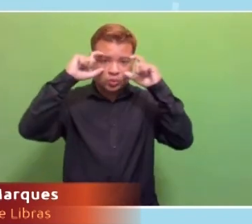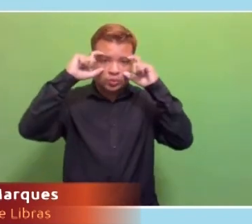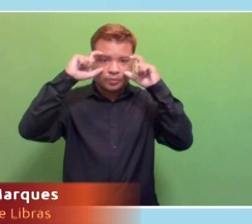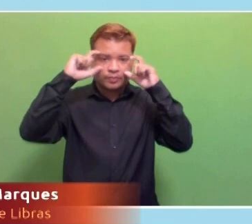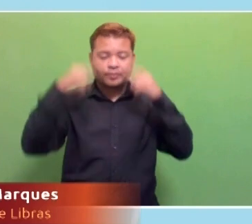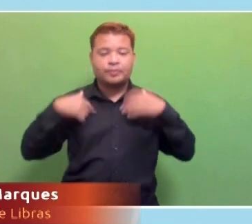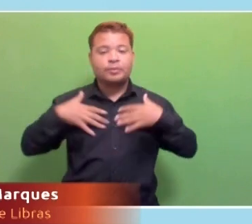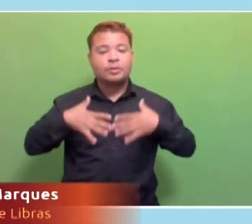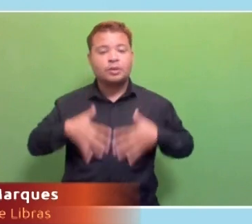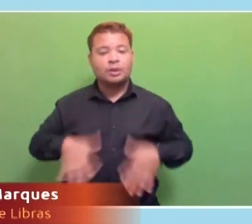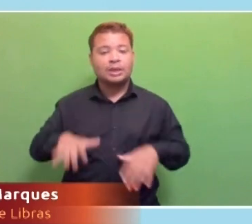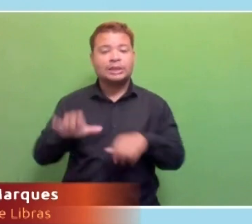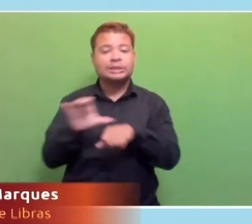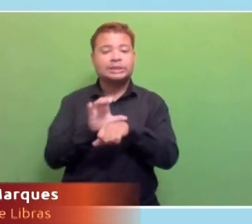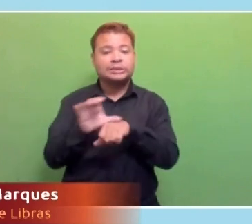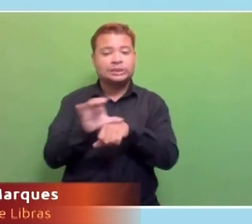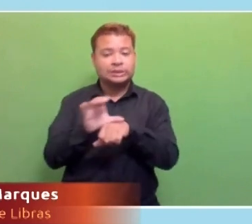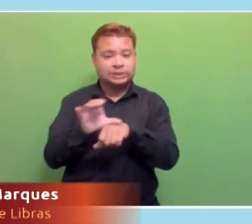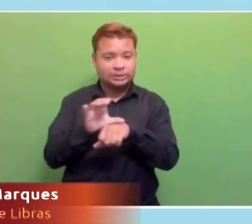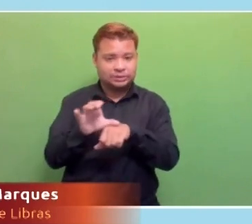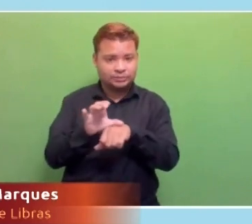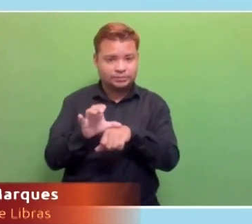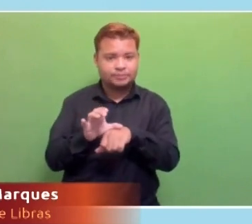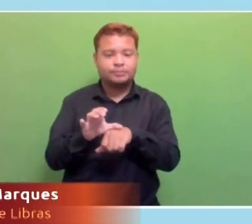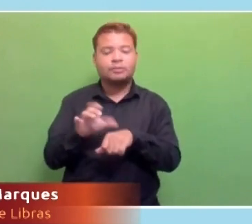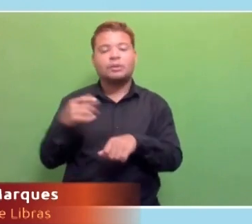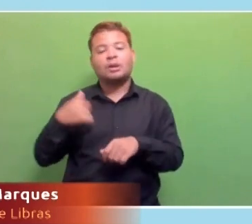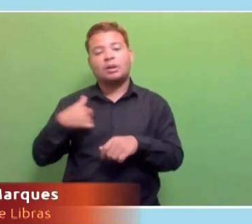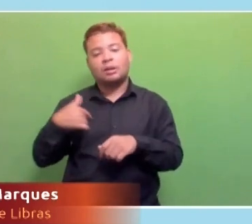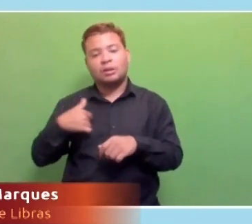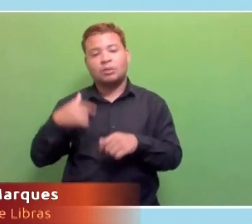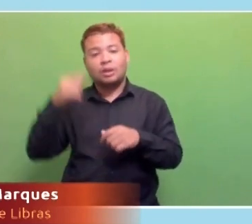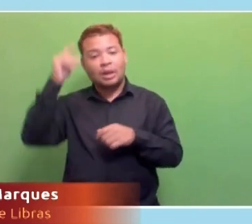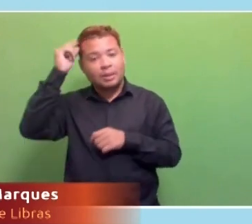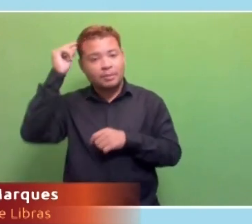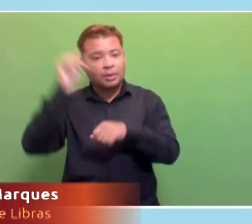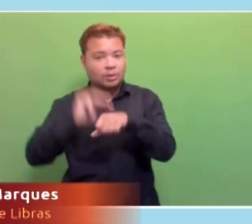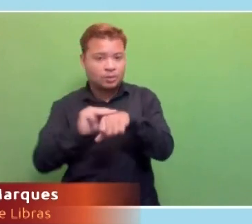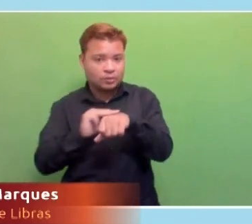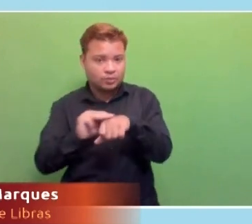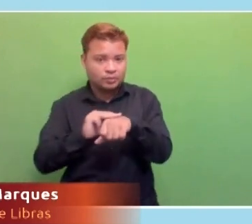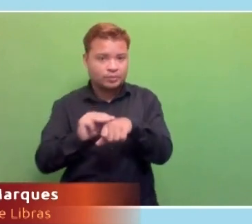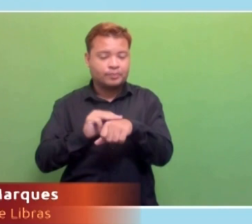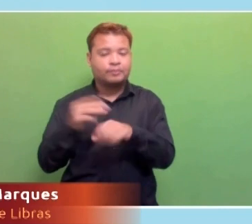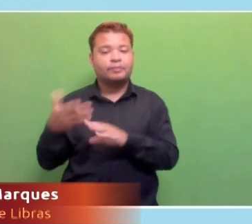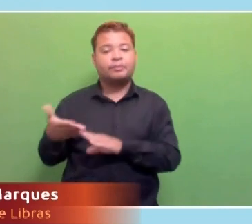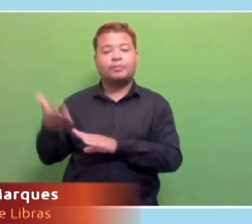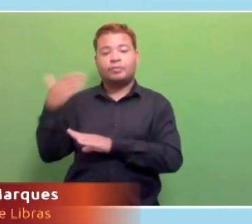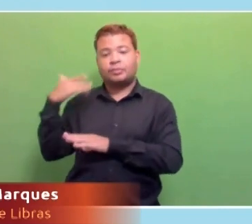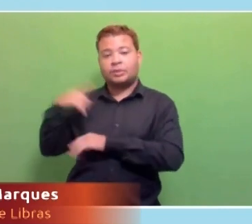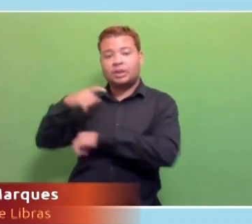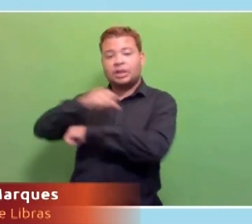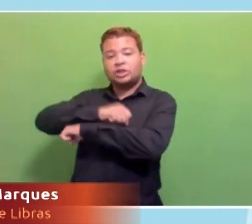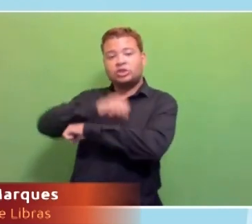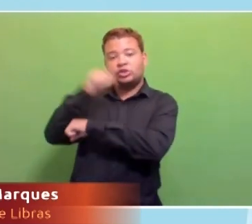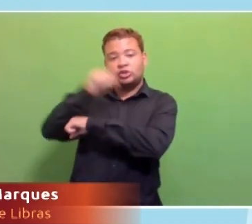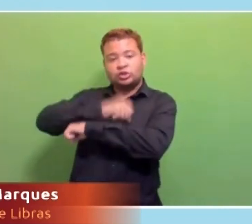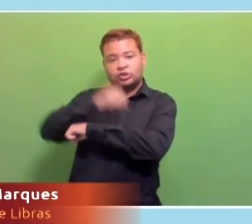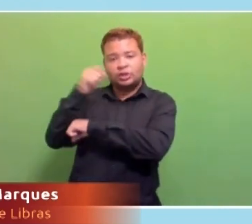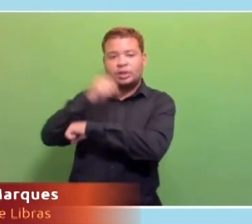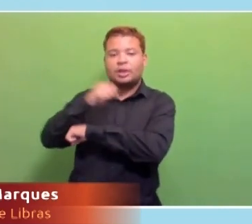camisa cinza, tenho cabelos castanhos e atrás de mim tem uma janela com uma